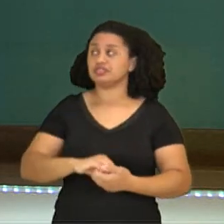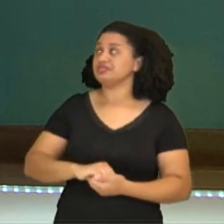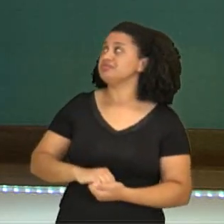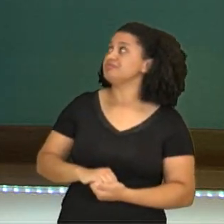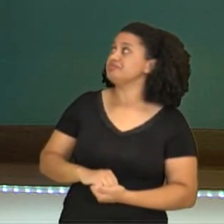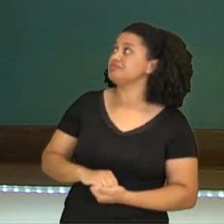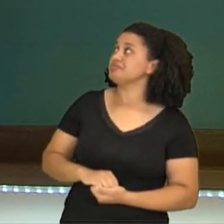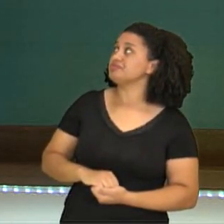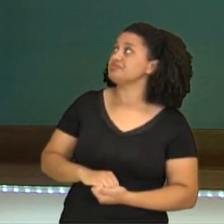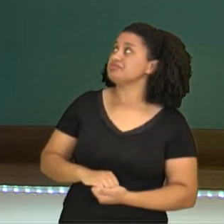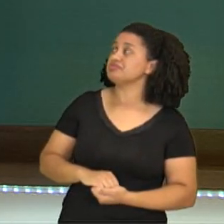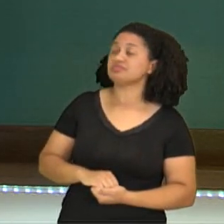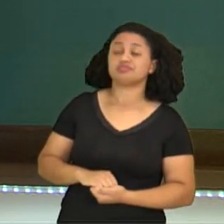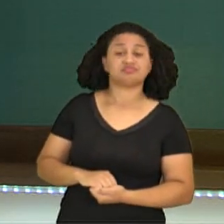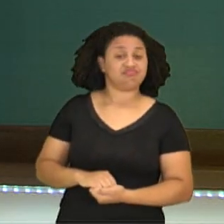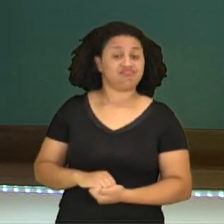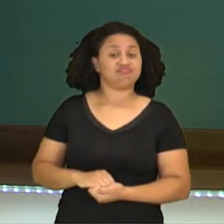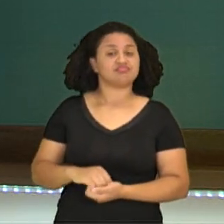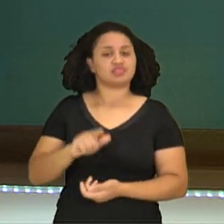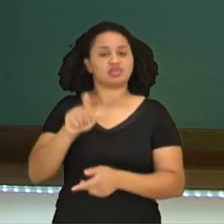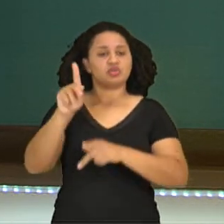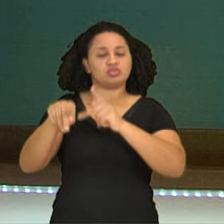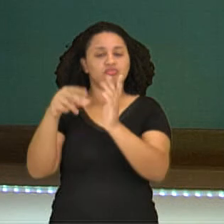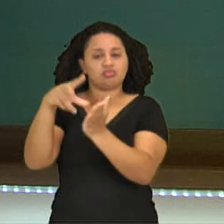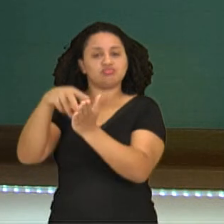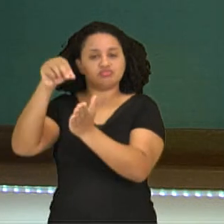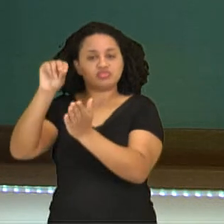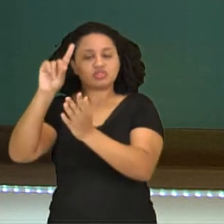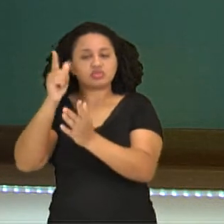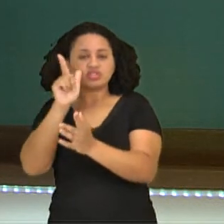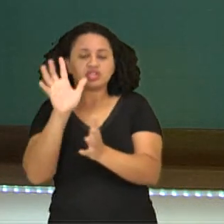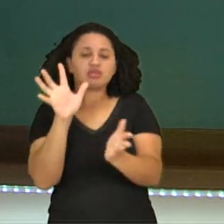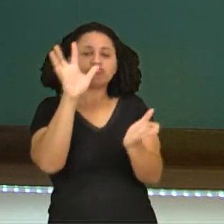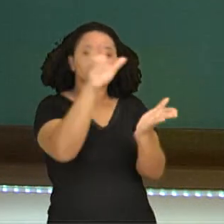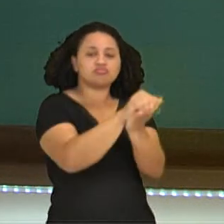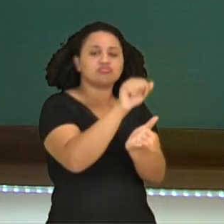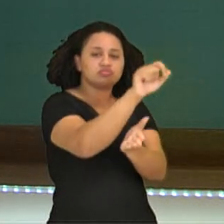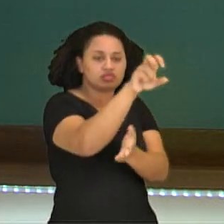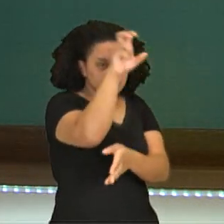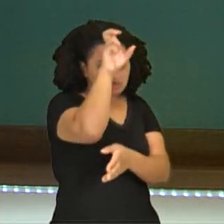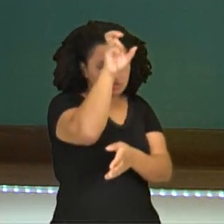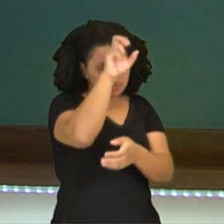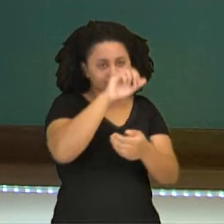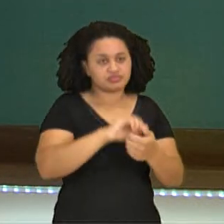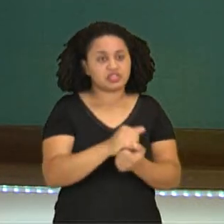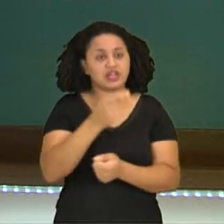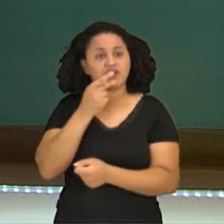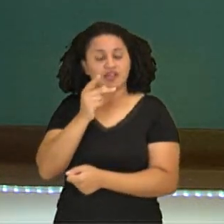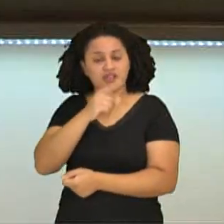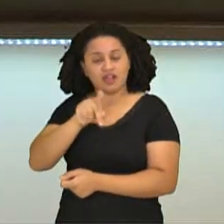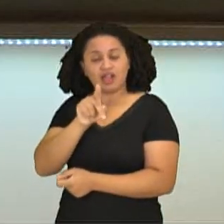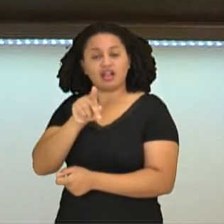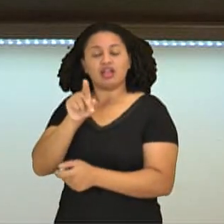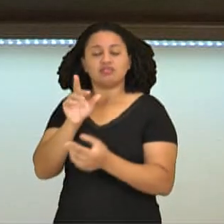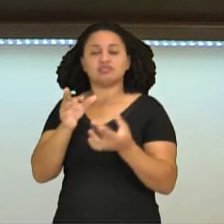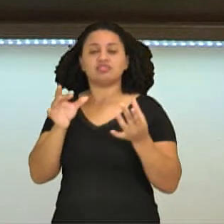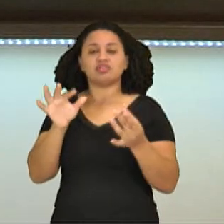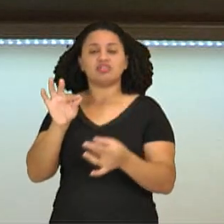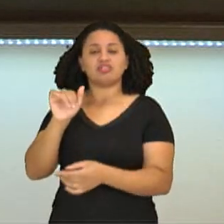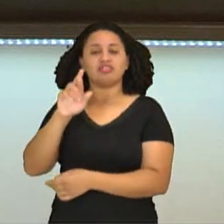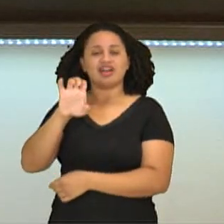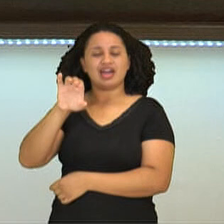cuxita dominou o Egito. E eles, quando dominaram o Egito, são chamados de faraós negros. Por causa da região de